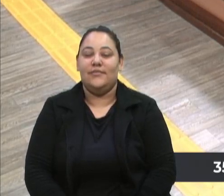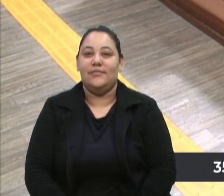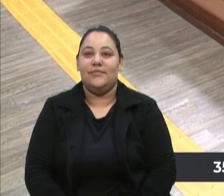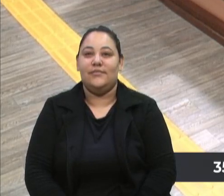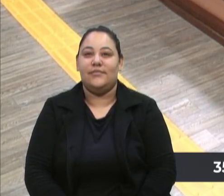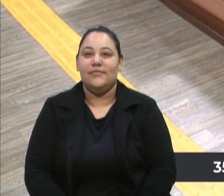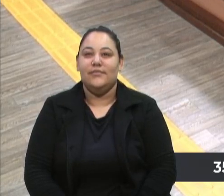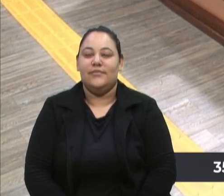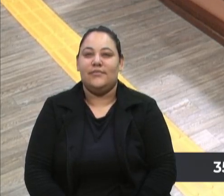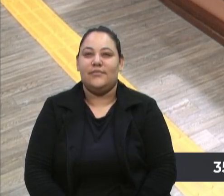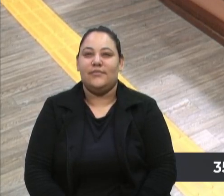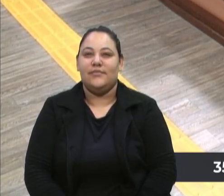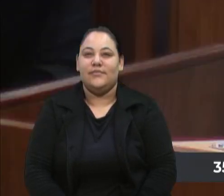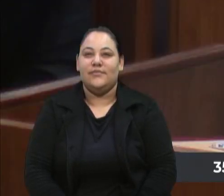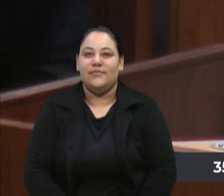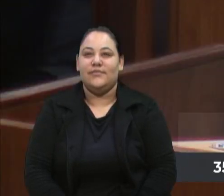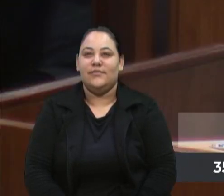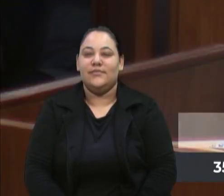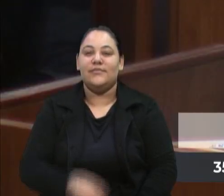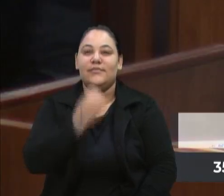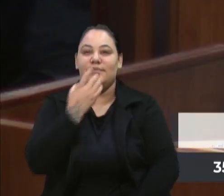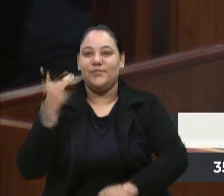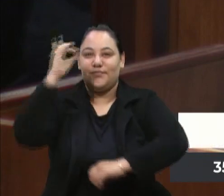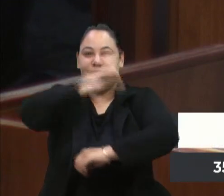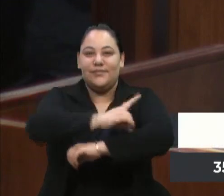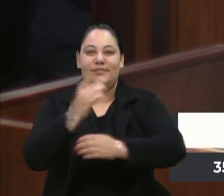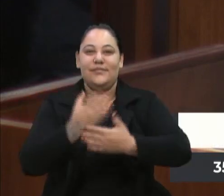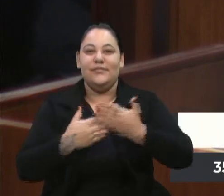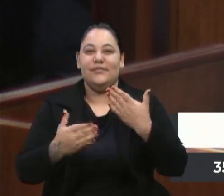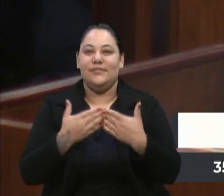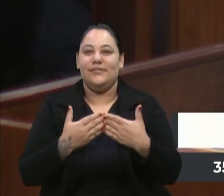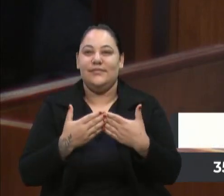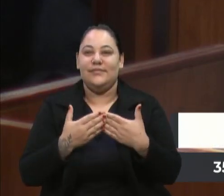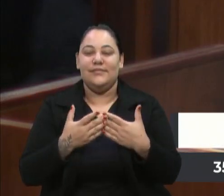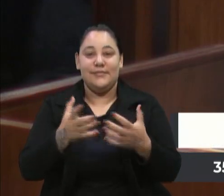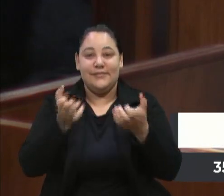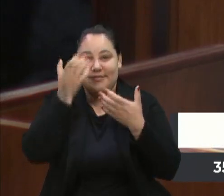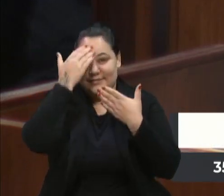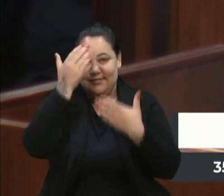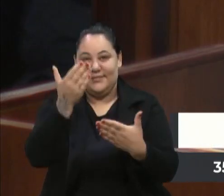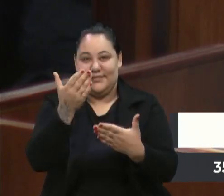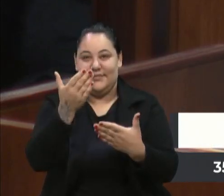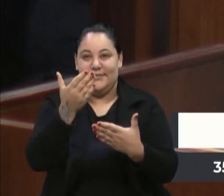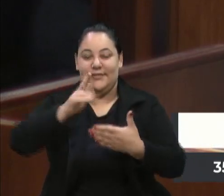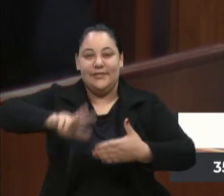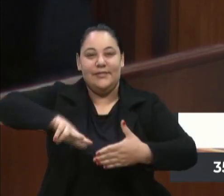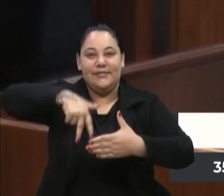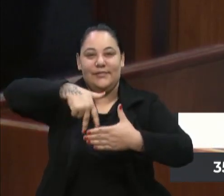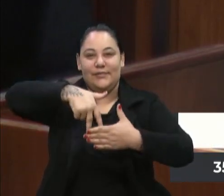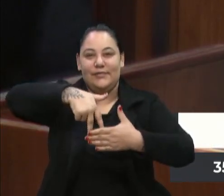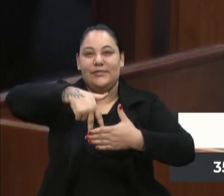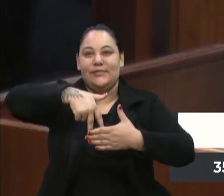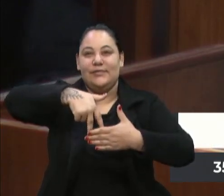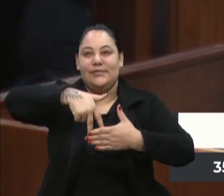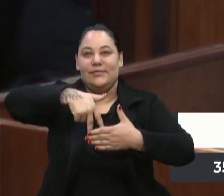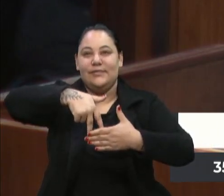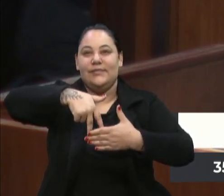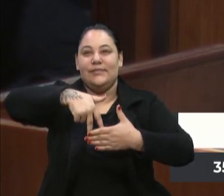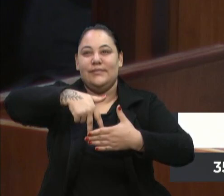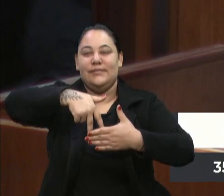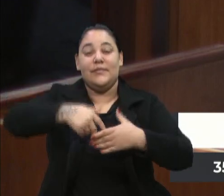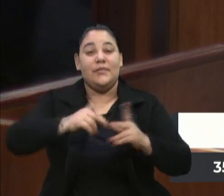Perfeito. Bom dia a todos. Então, agradecendo o espaço na pessoa do Zé